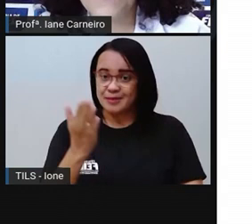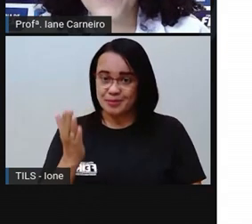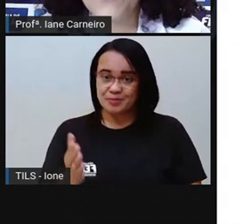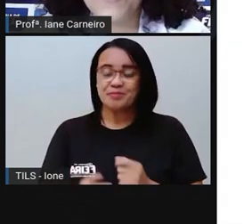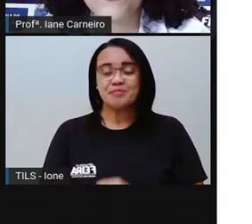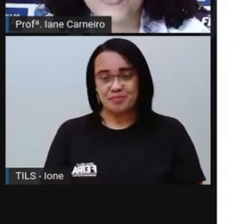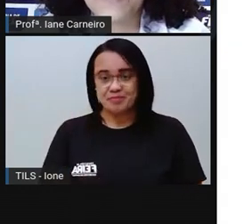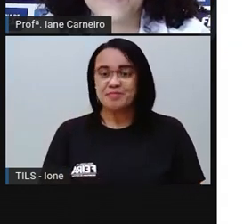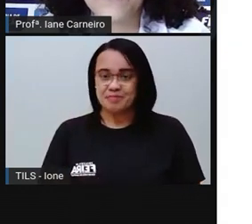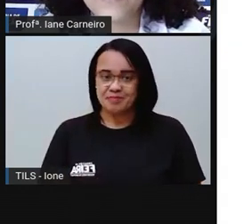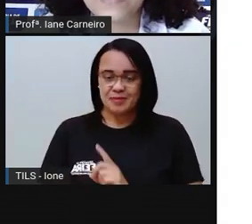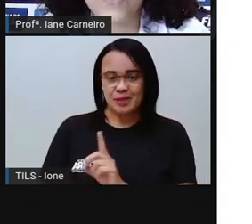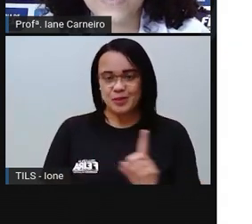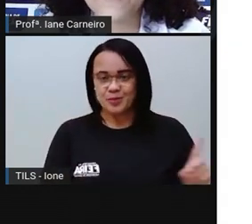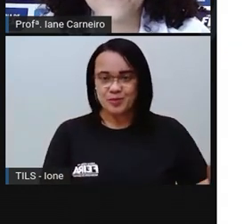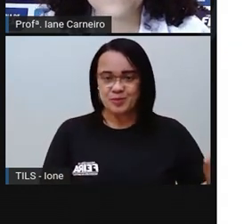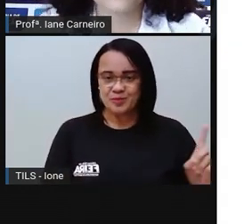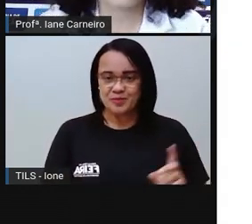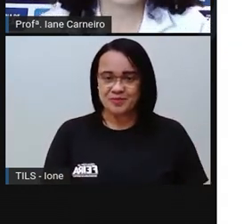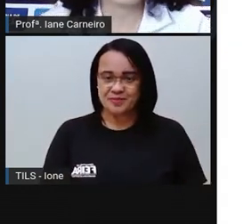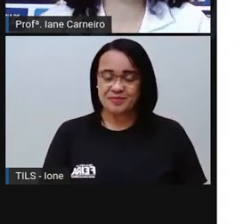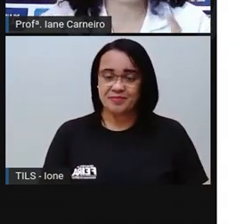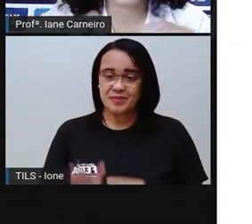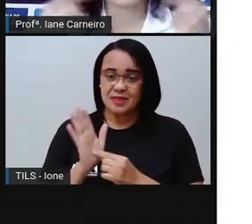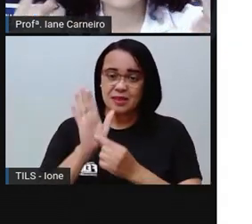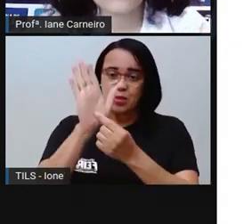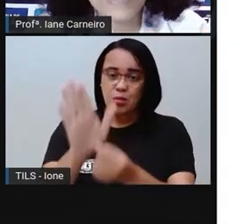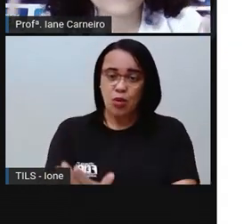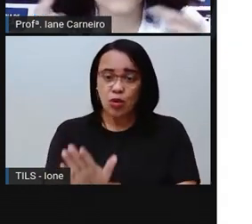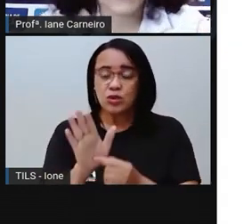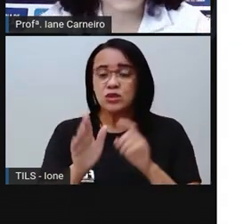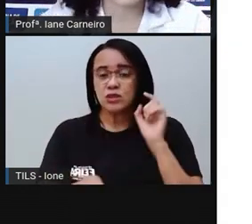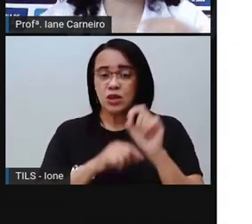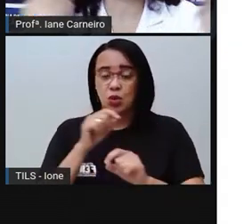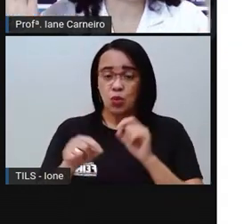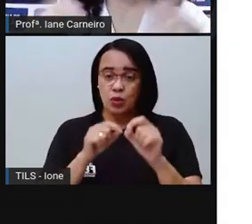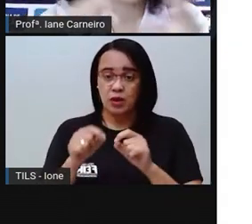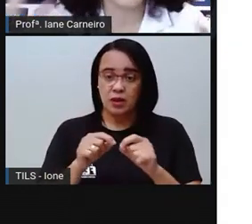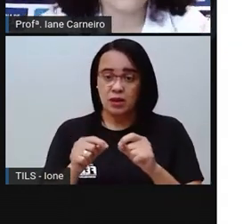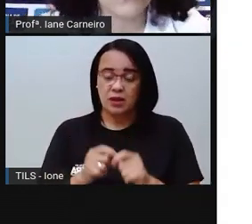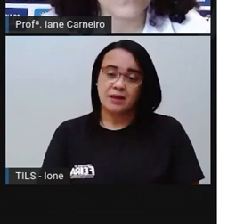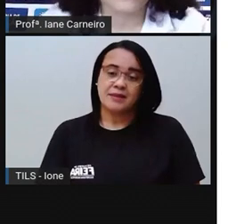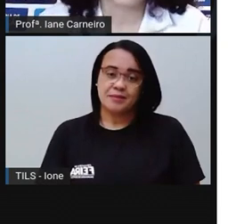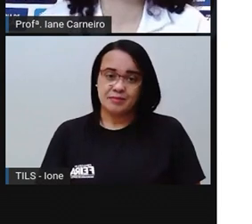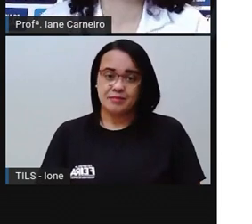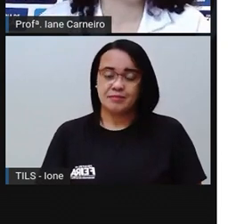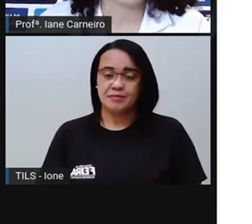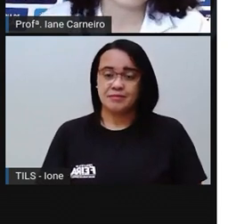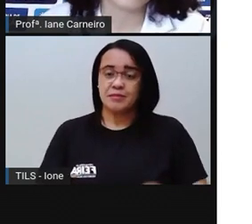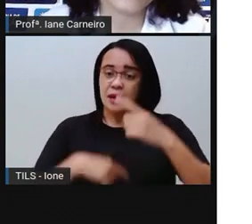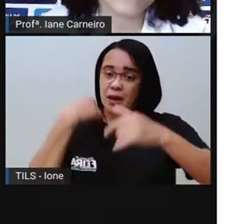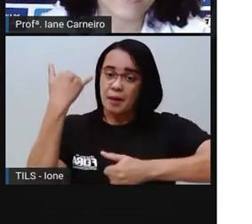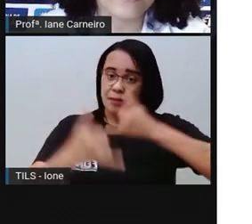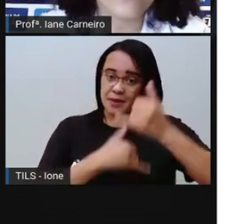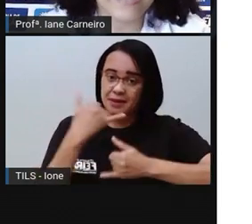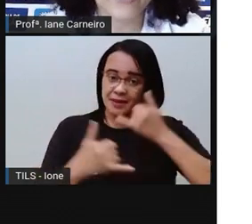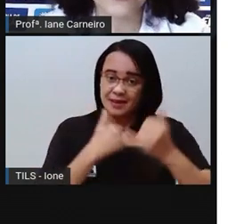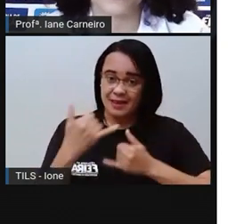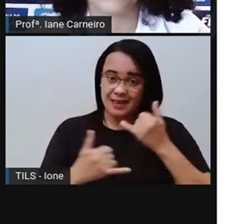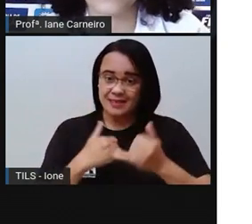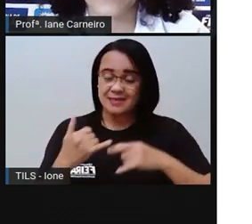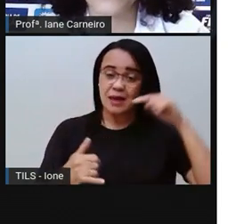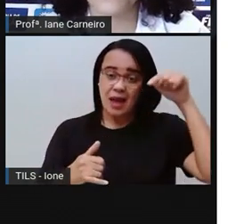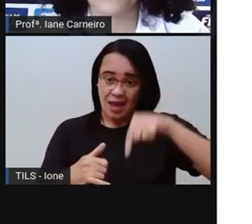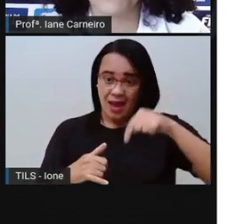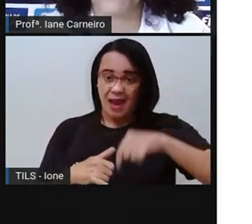Então, a prova vai mostrar aqui para vocês agora a versão da doleta que é mais comum a gente ver aqui na nossa